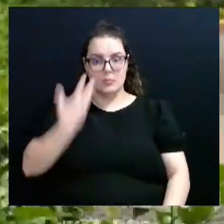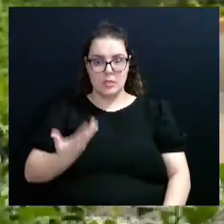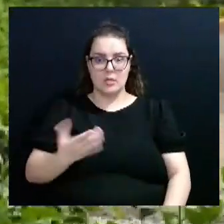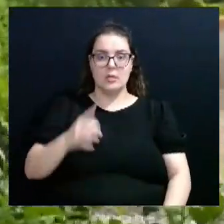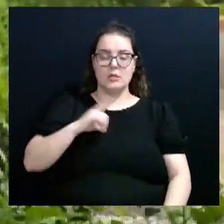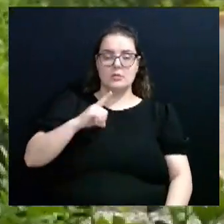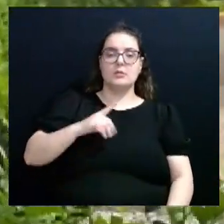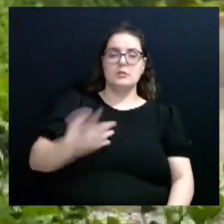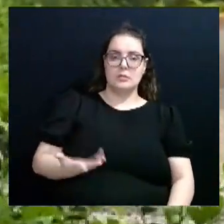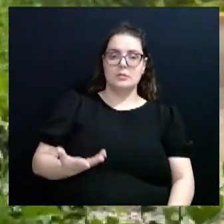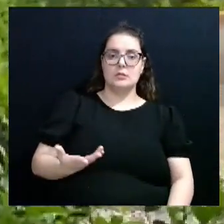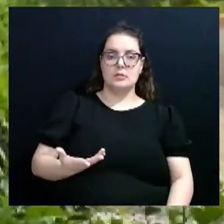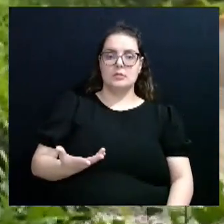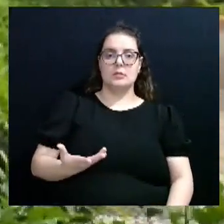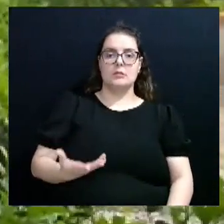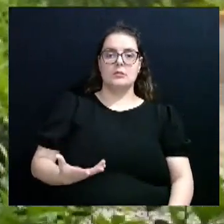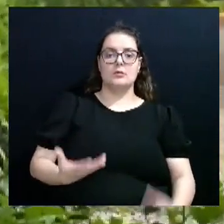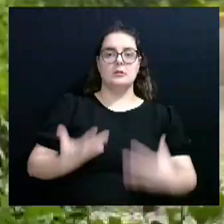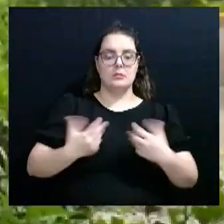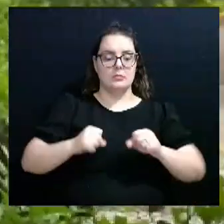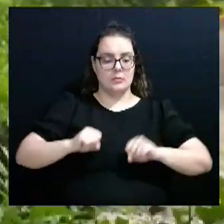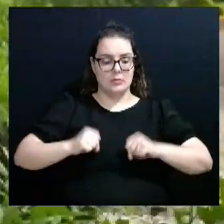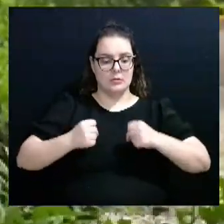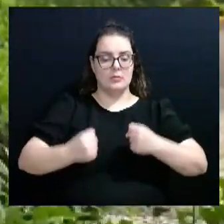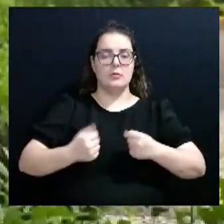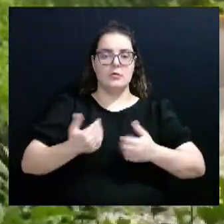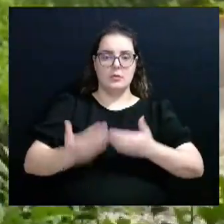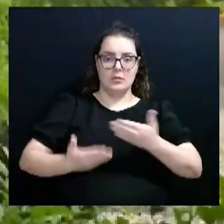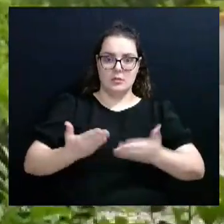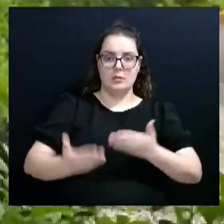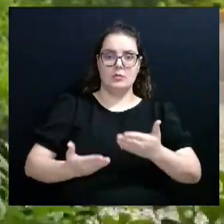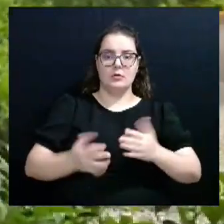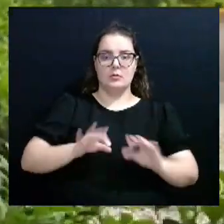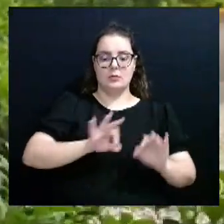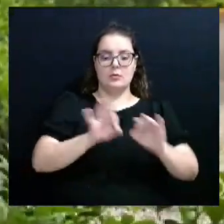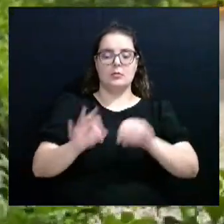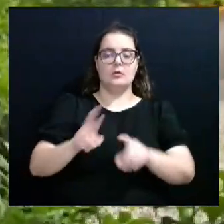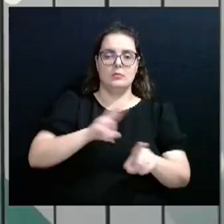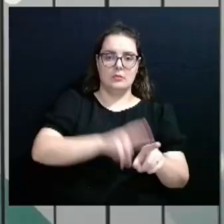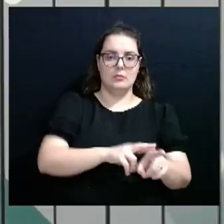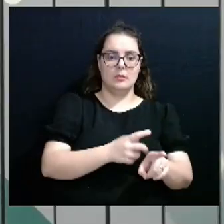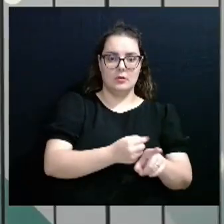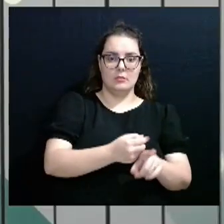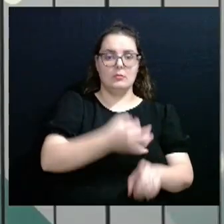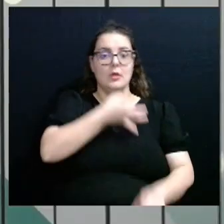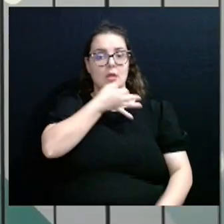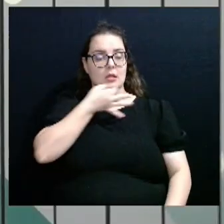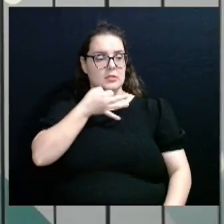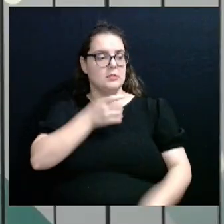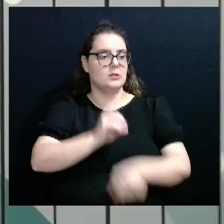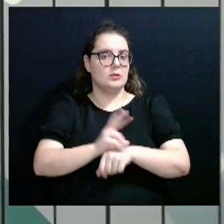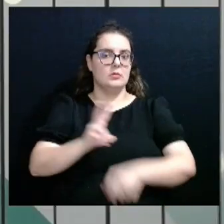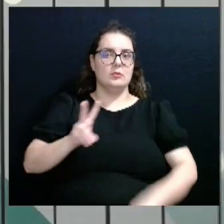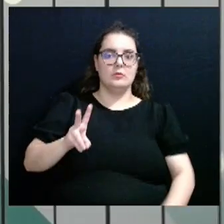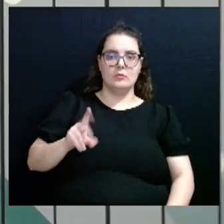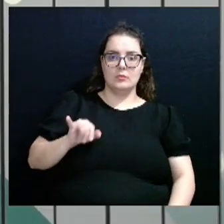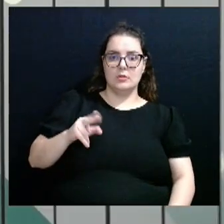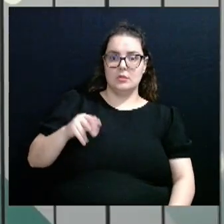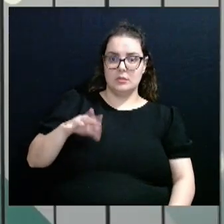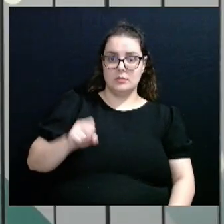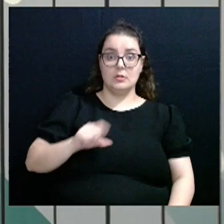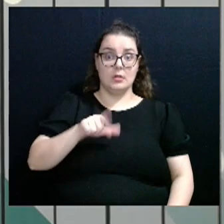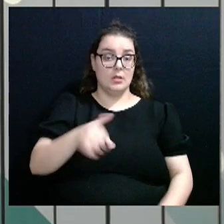a dedicação ao tratamento e acompanhamento do câncer de próstata. Excelente, doutor Vinícius. Agora, depois do